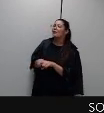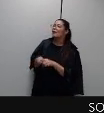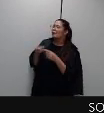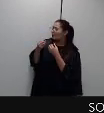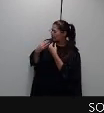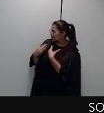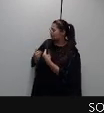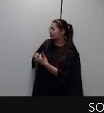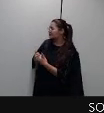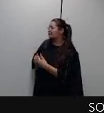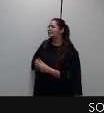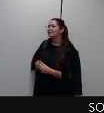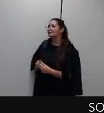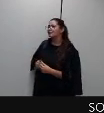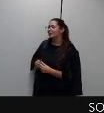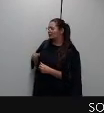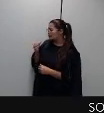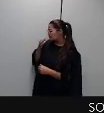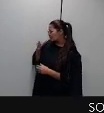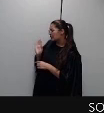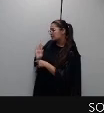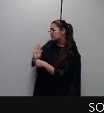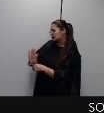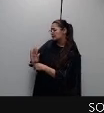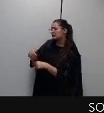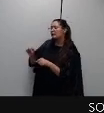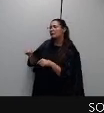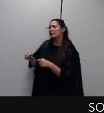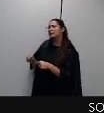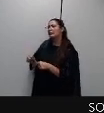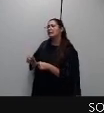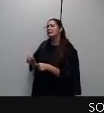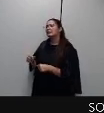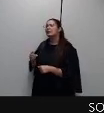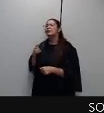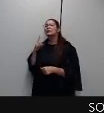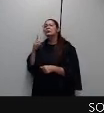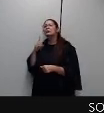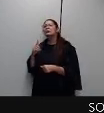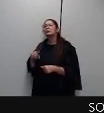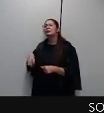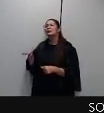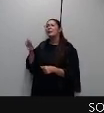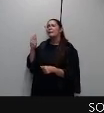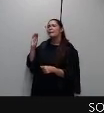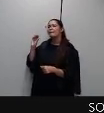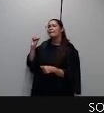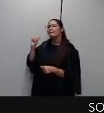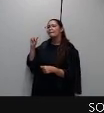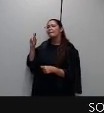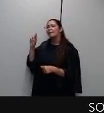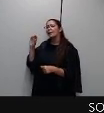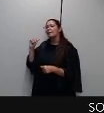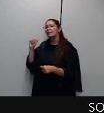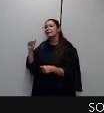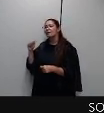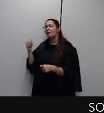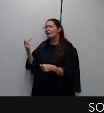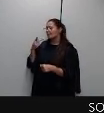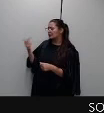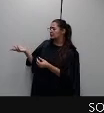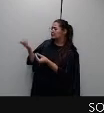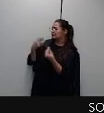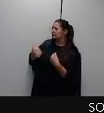é só pedir uma ajuda que doutora Bárbara aquele processo eu vou trazer Na próxima terça-feira